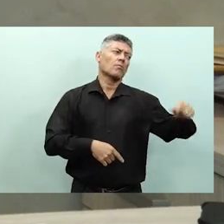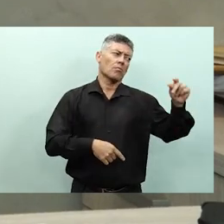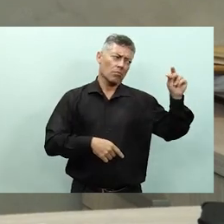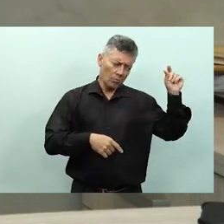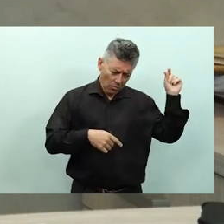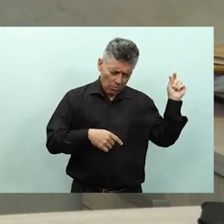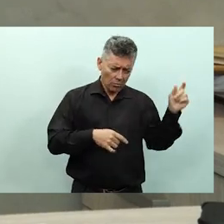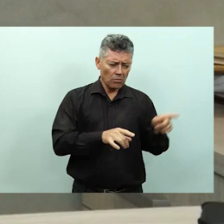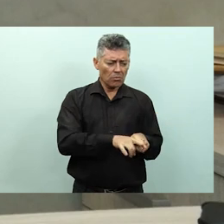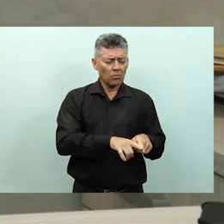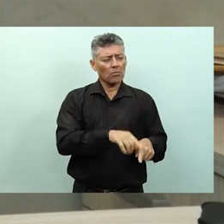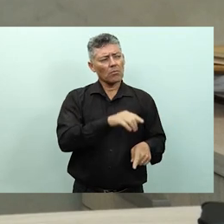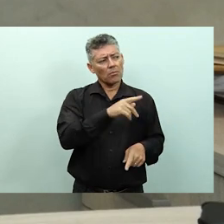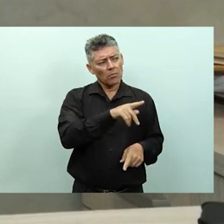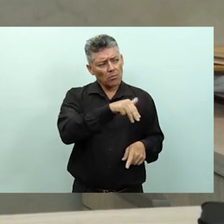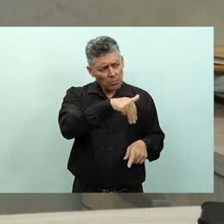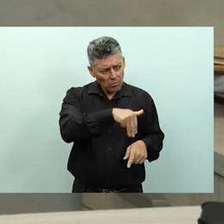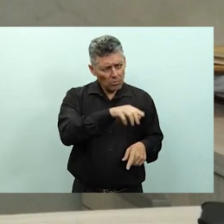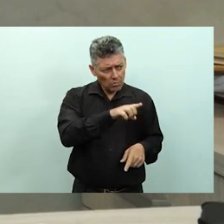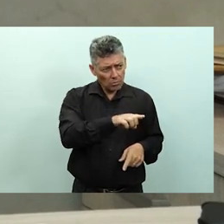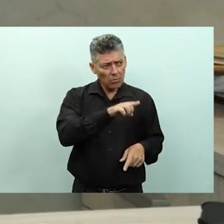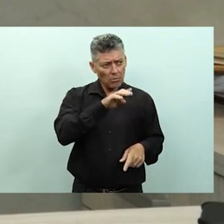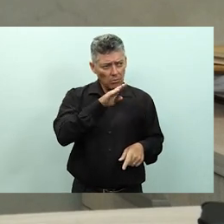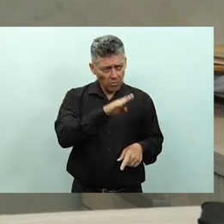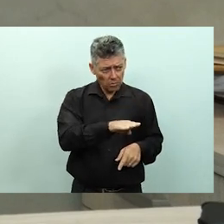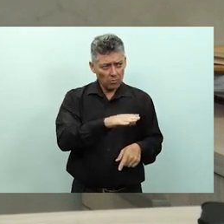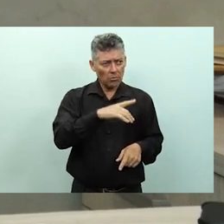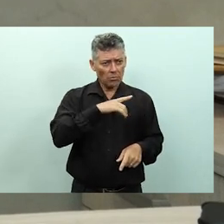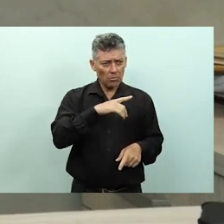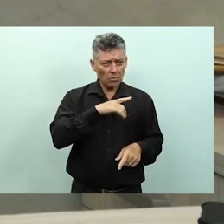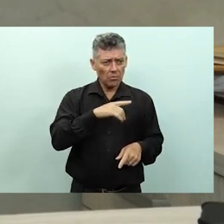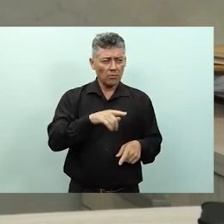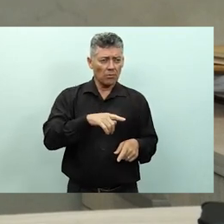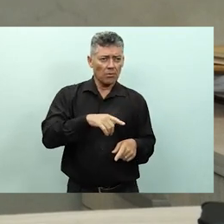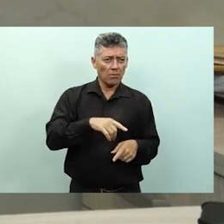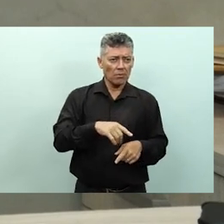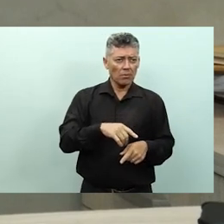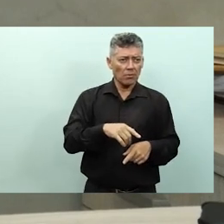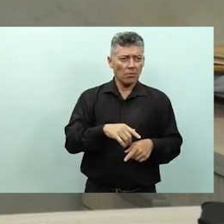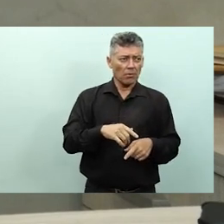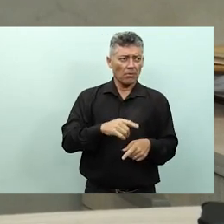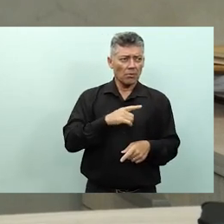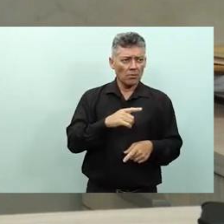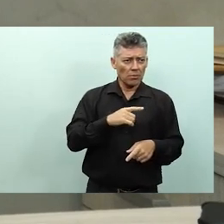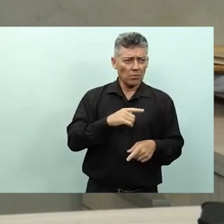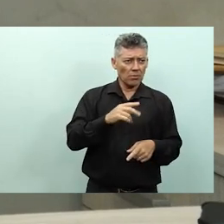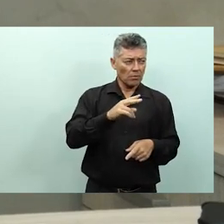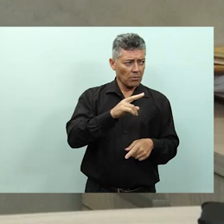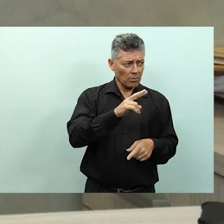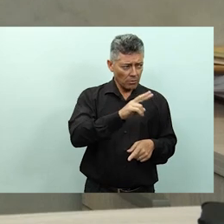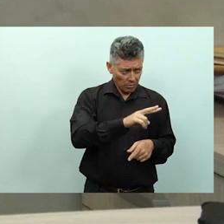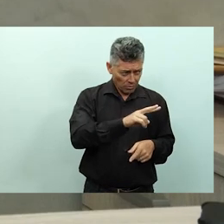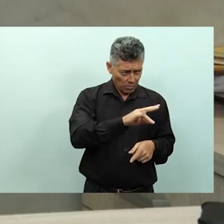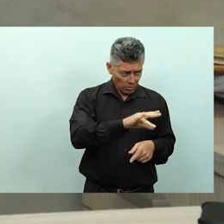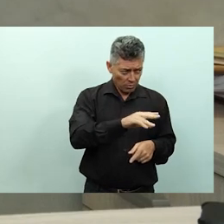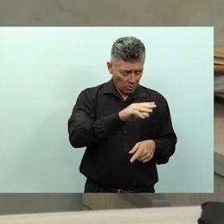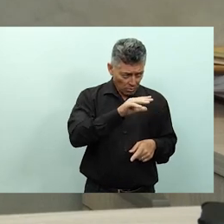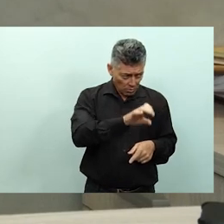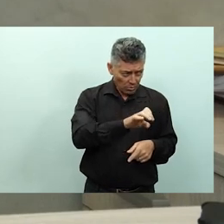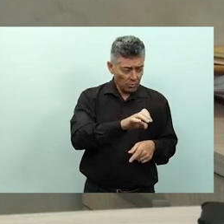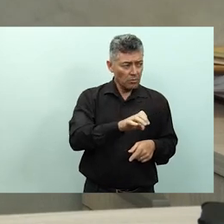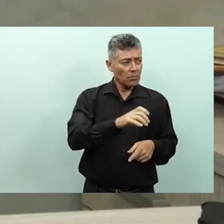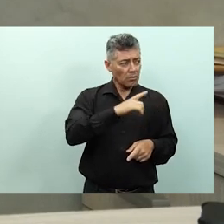Então, o PMDB da época indica Carlos Eduardo Alves para ser vice-prefeito de Vilma, e Vilma ganha a